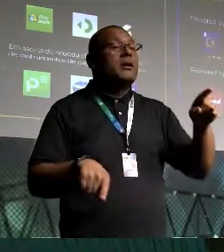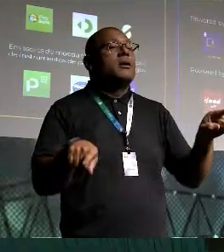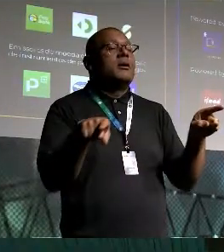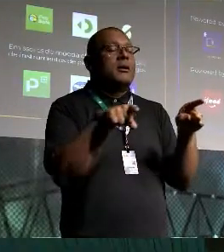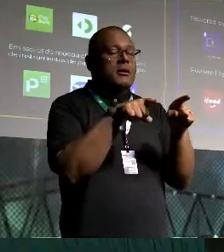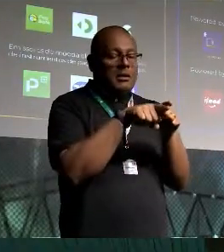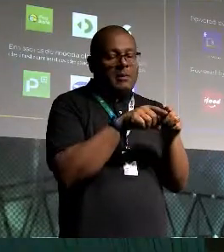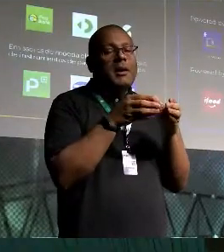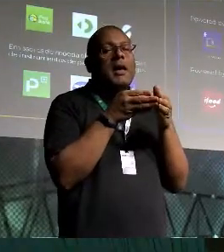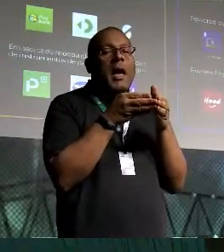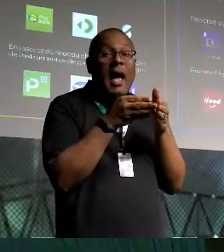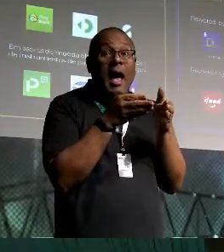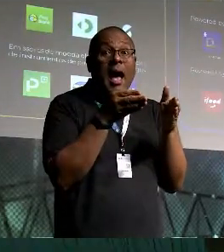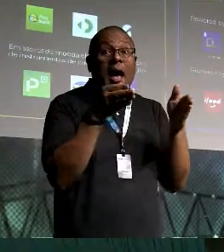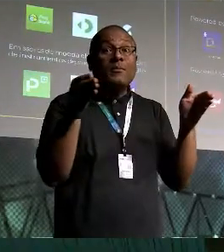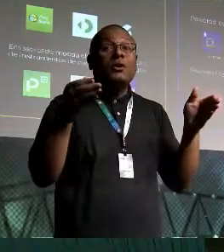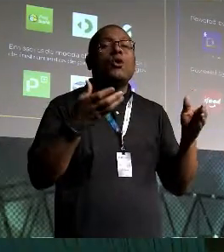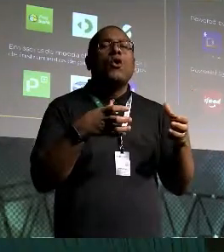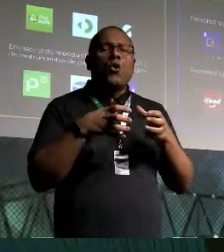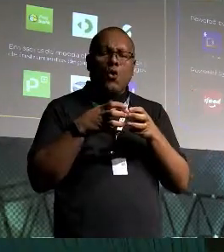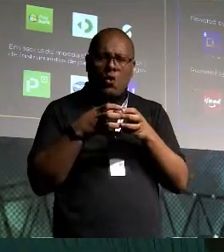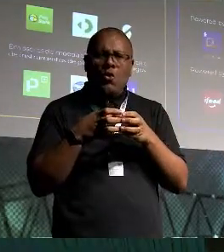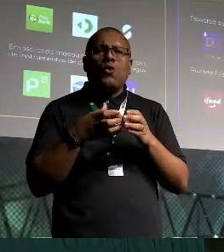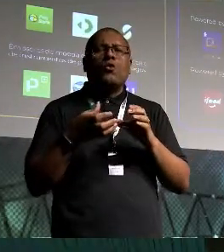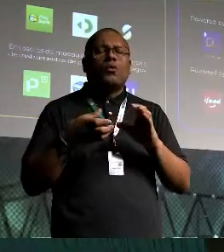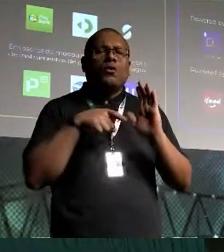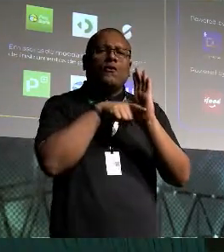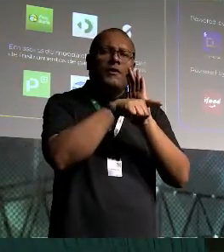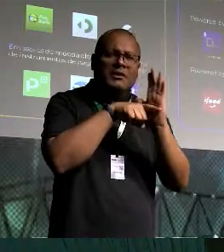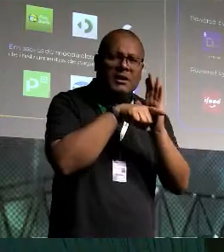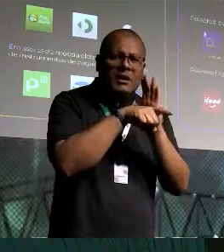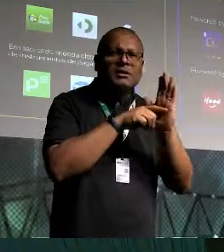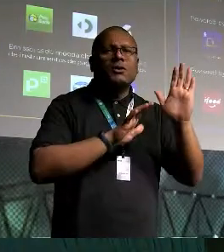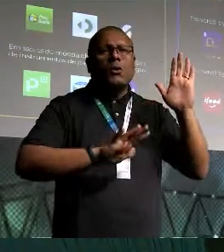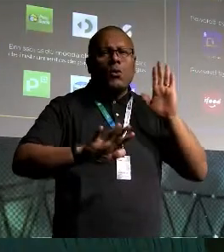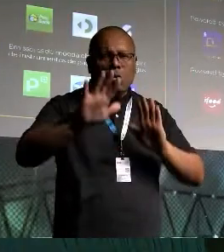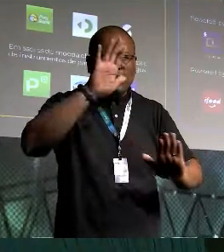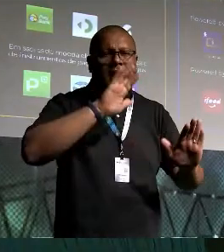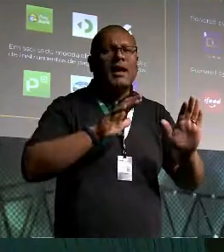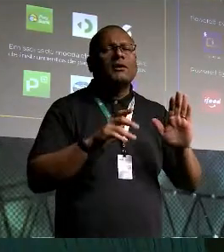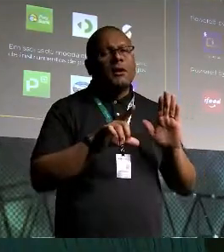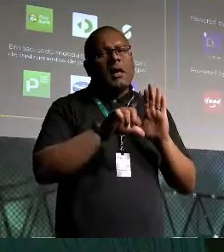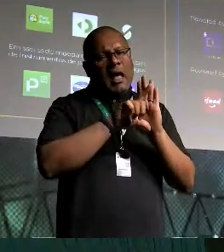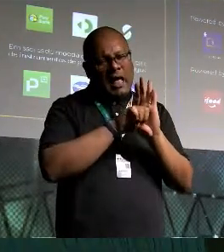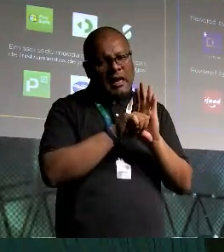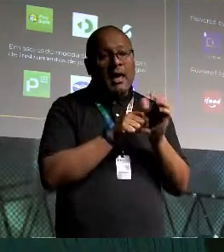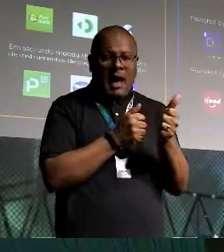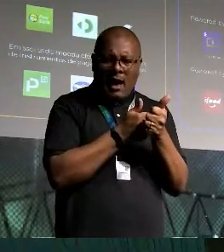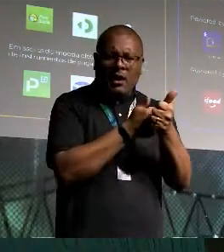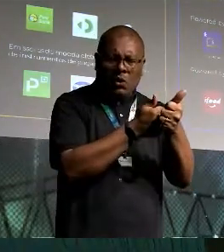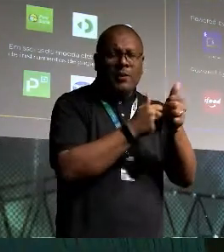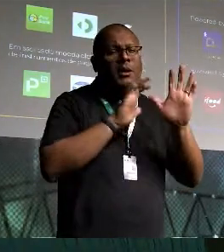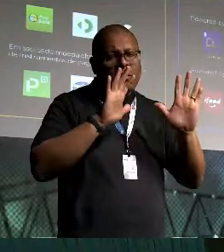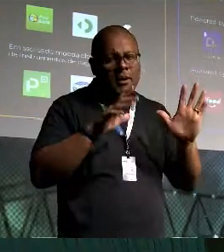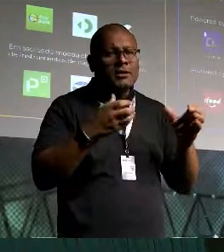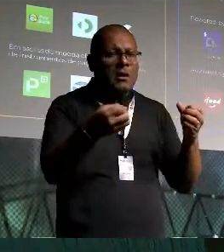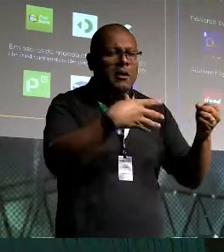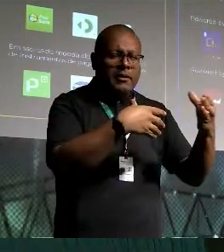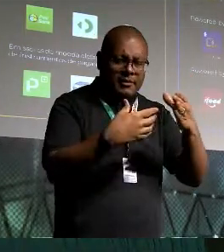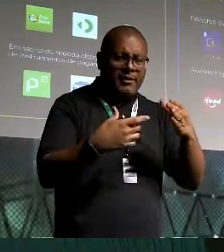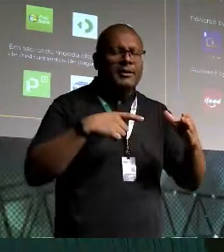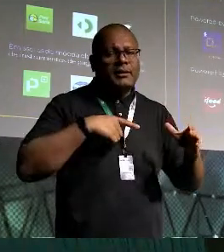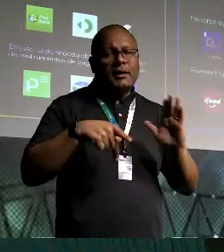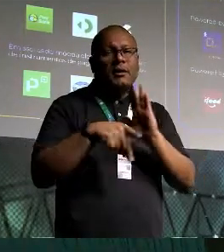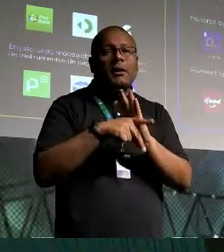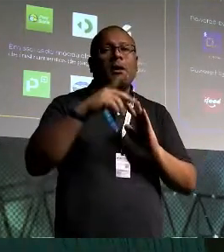ali alvo dessa fiscalização, desse cuidado que o regulador faz com as empresas. Então, a gente vê ali copyright